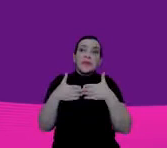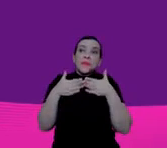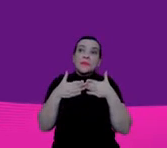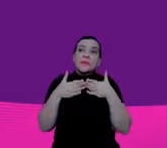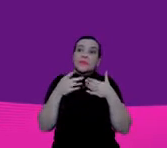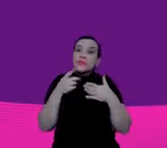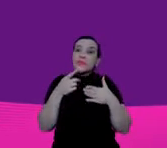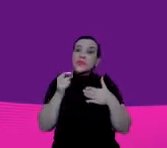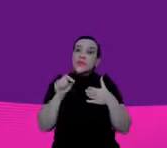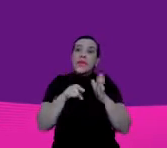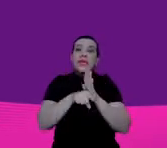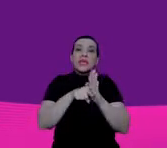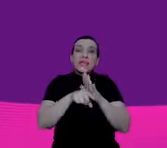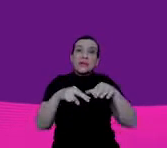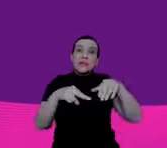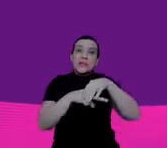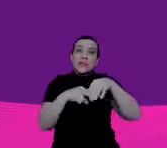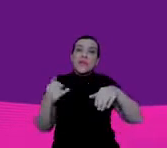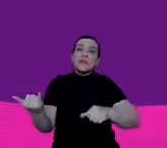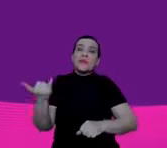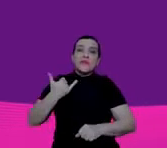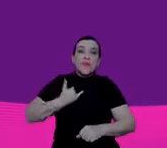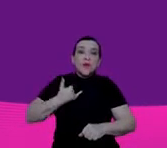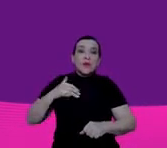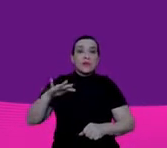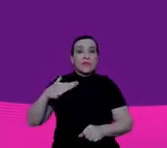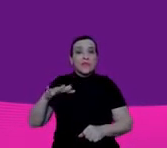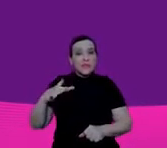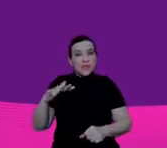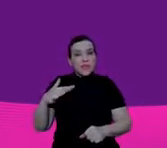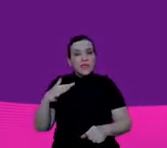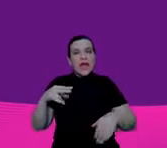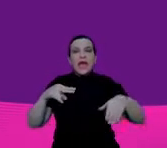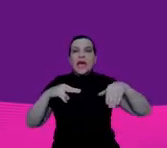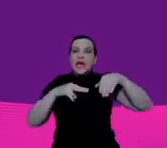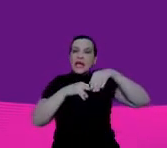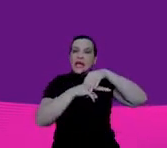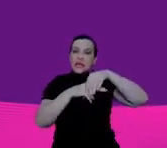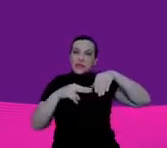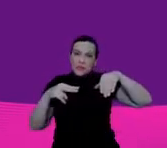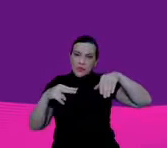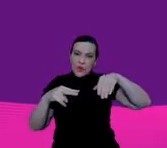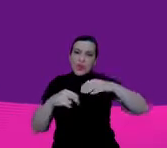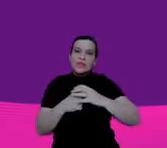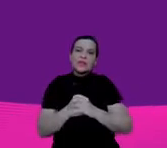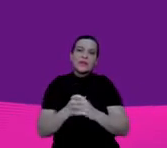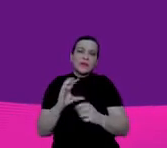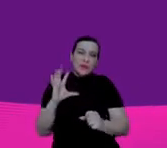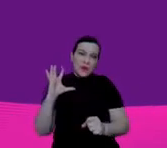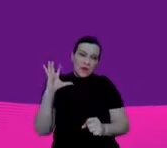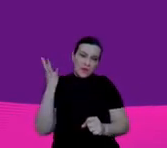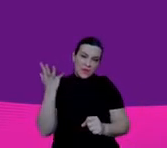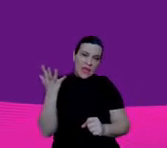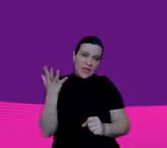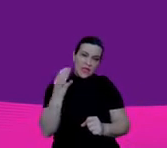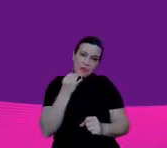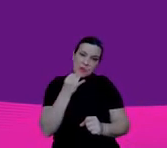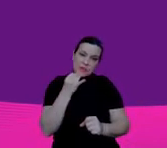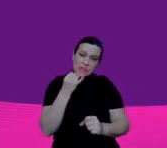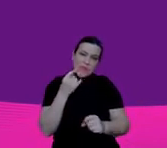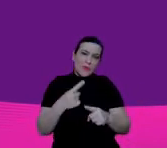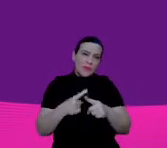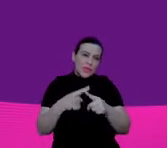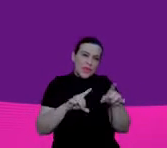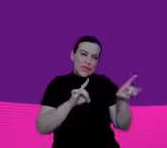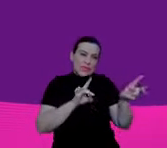tenho Parkinson. Então, a gente sabe que a ressonância na doença de Parkinson é geralmente normal, né, por técnicas tradicionais. A